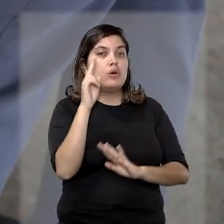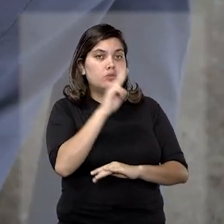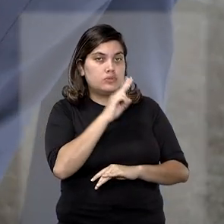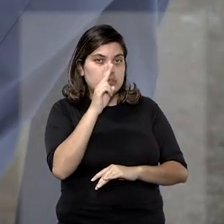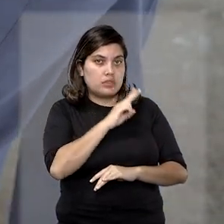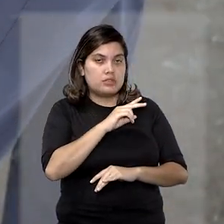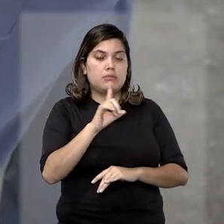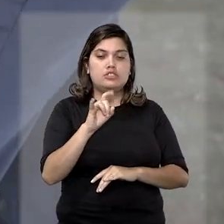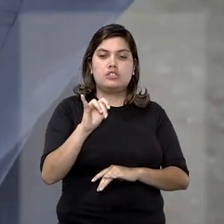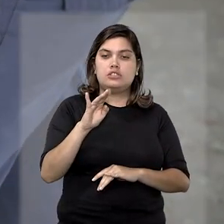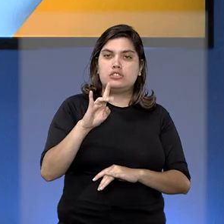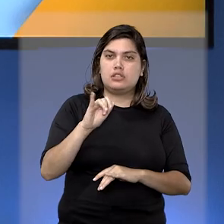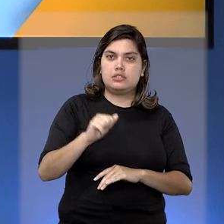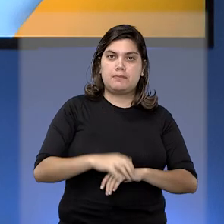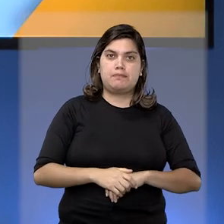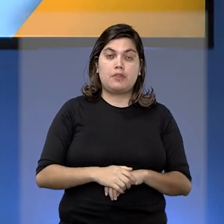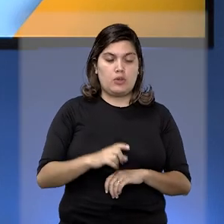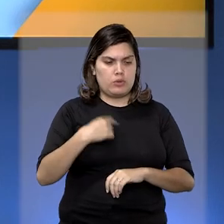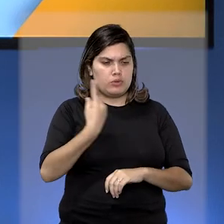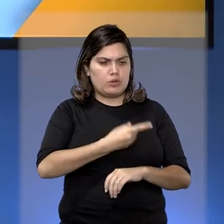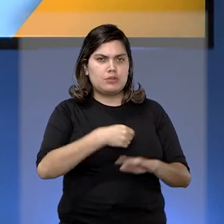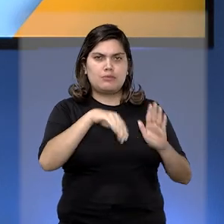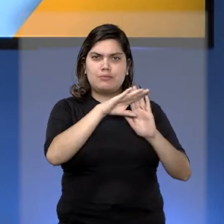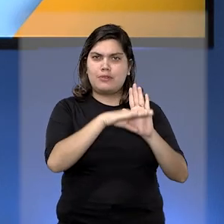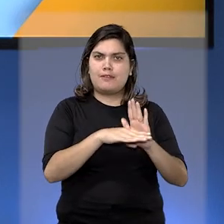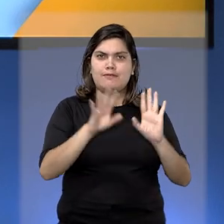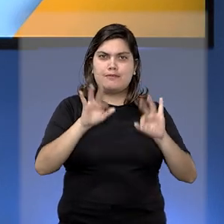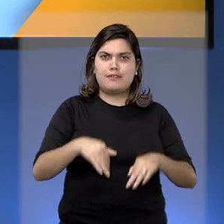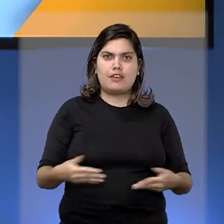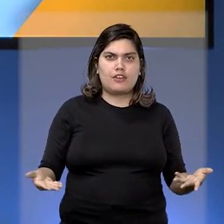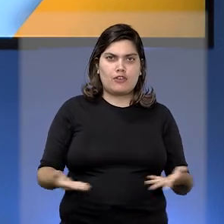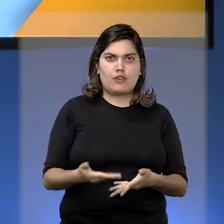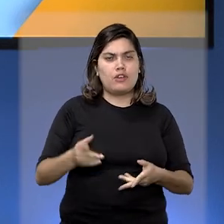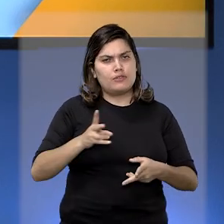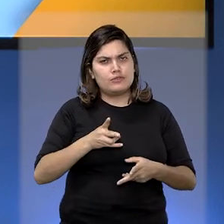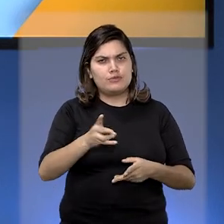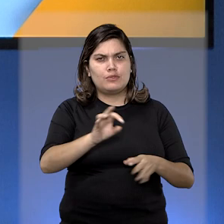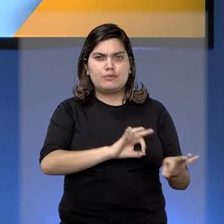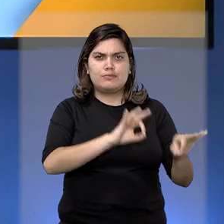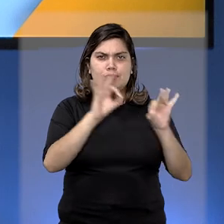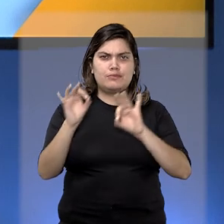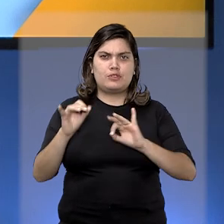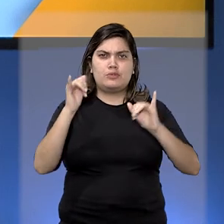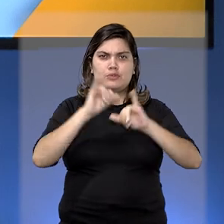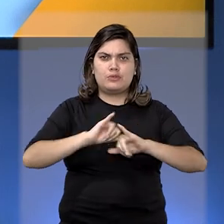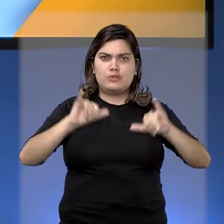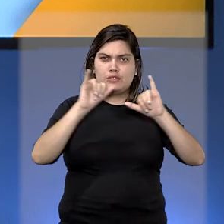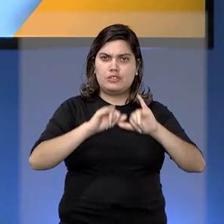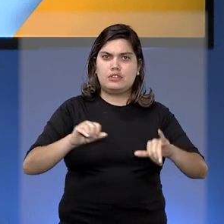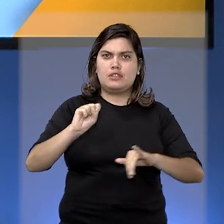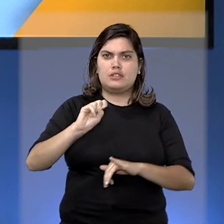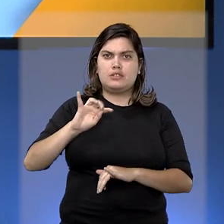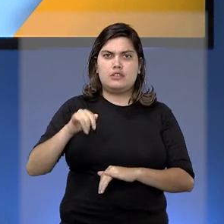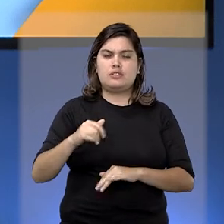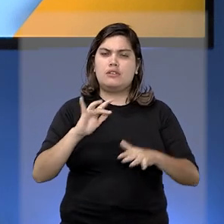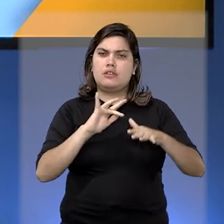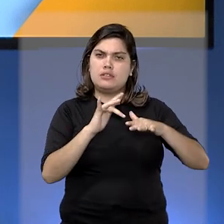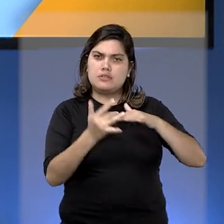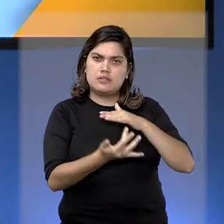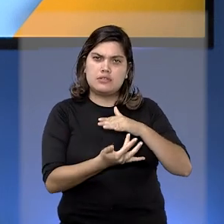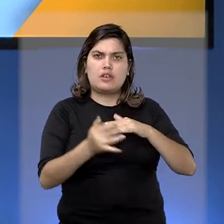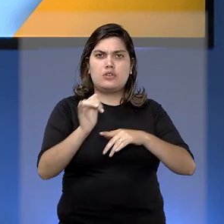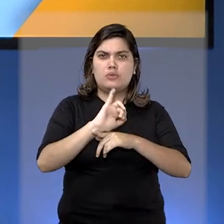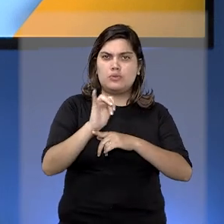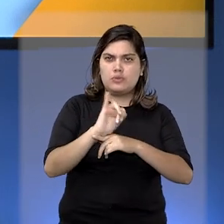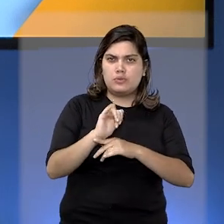para a diligência. E o nosso programa fica por aqui. Continue acompanhando as notícias do tribunal nas redes sociais,